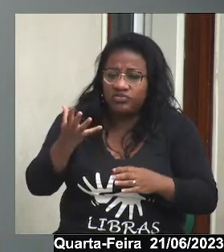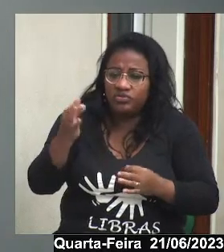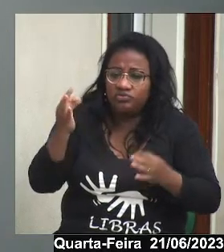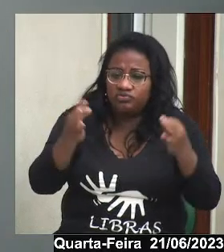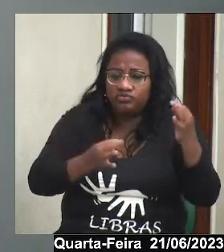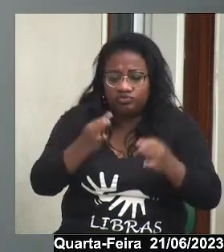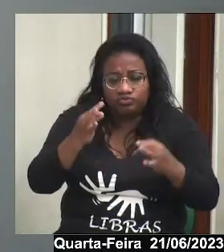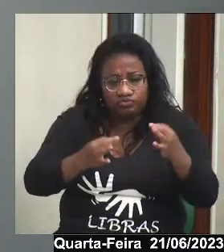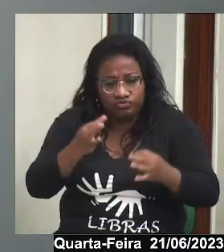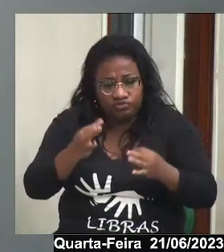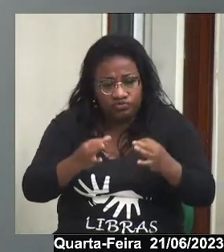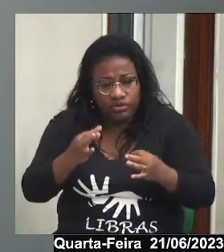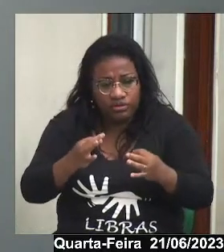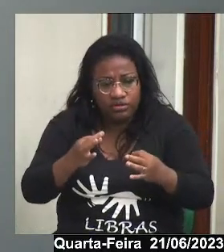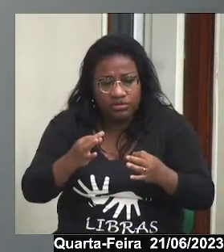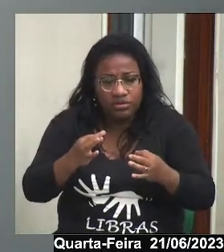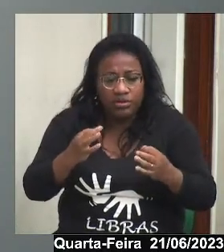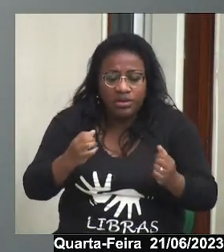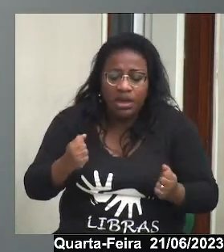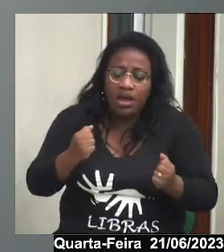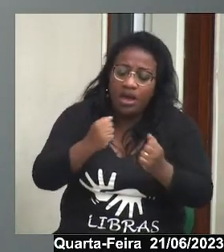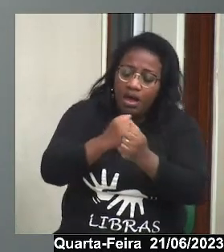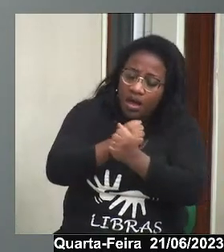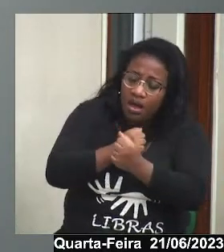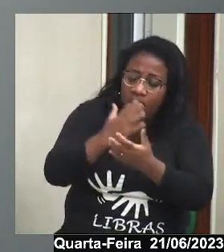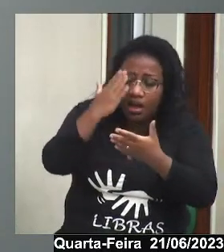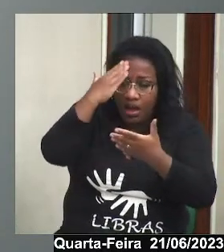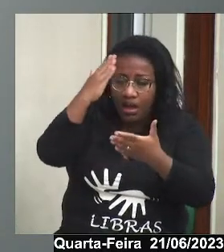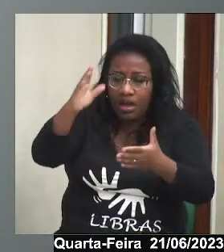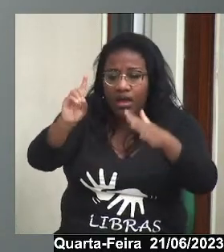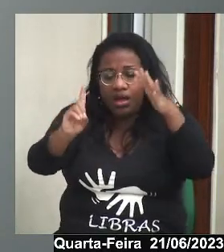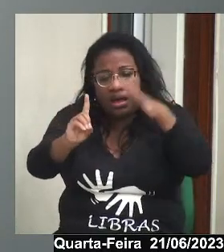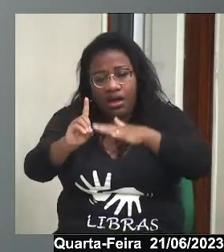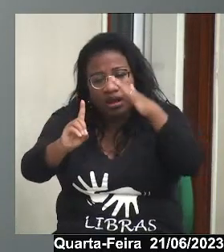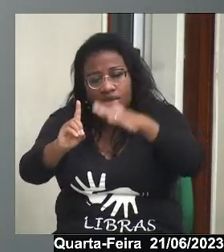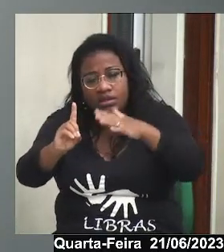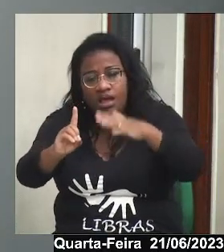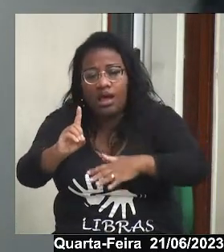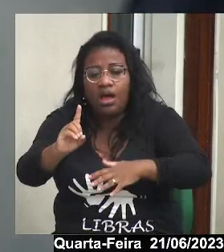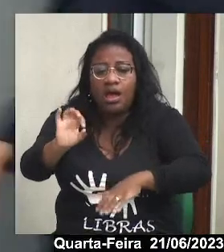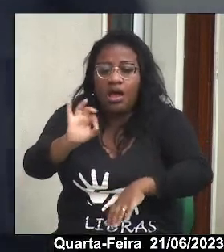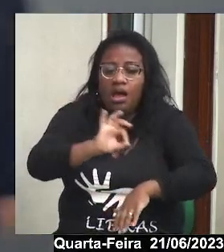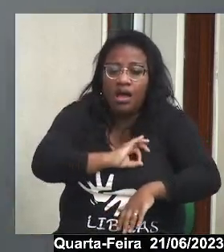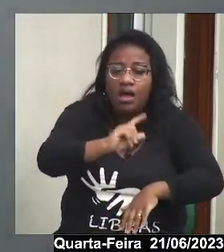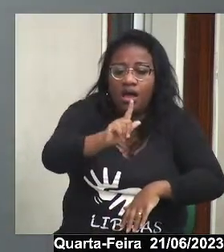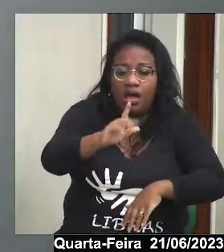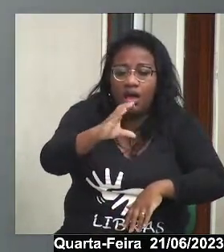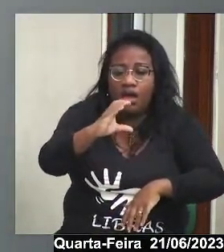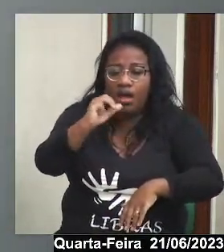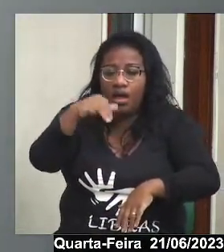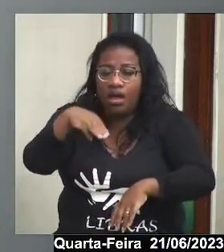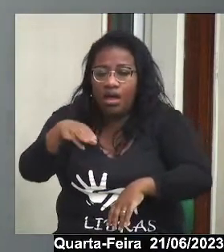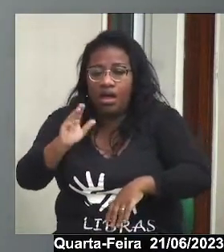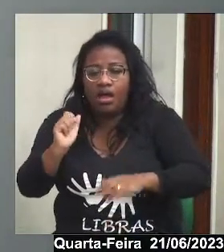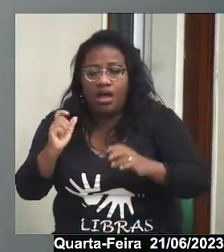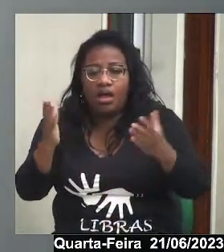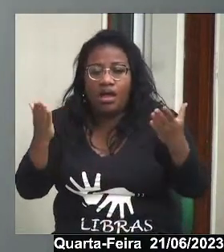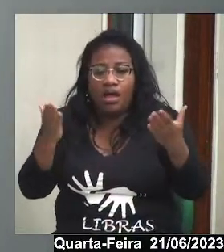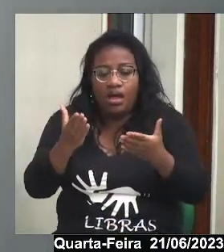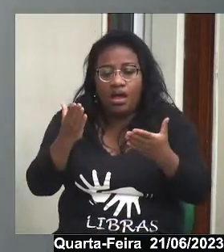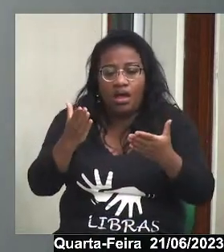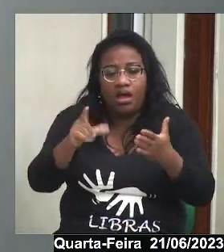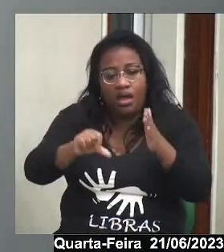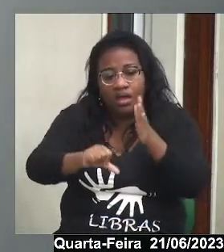mais justo era a Câmara agora agraciar e presentear a guarda com essa homenagem na semana da comemoração